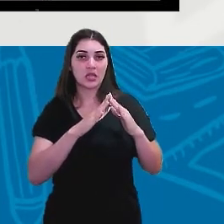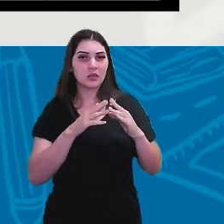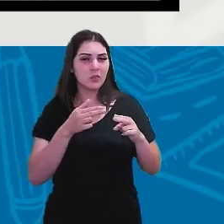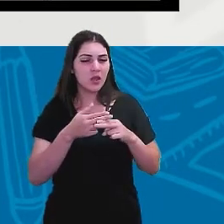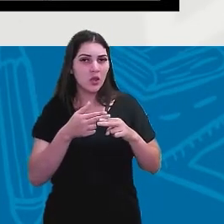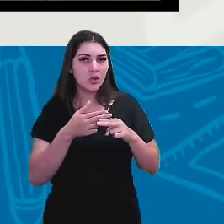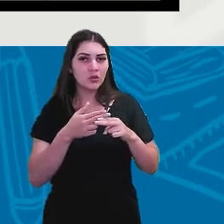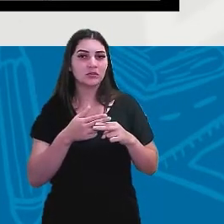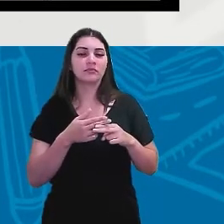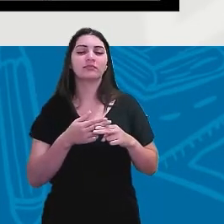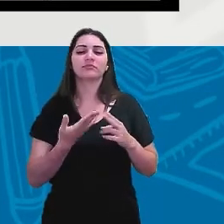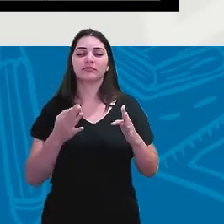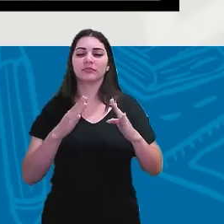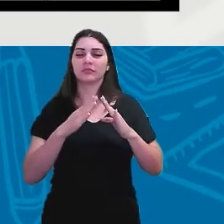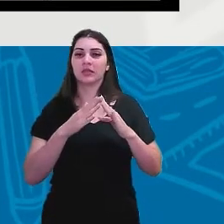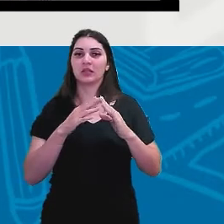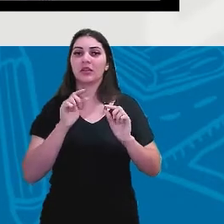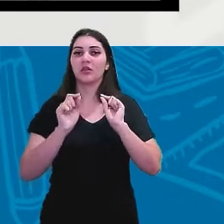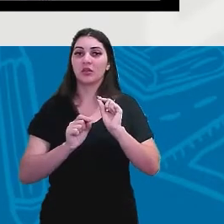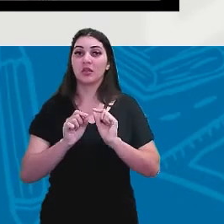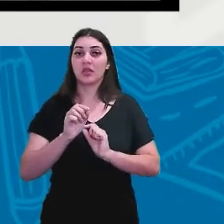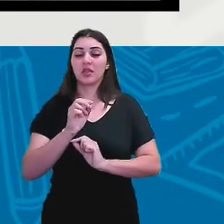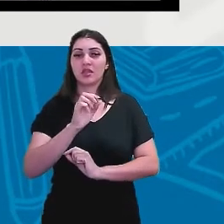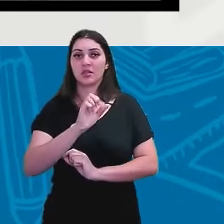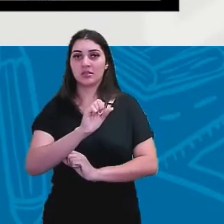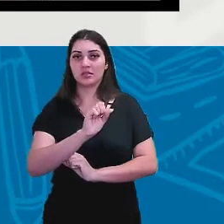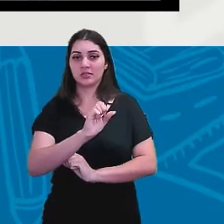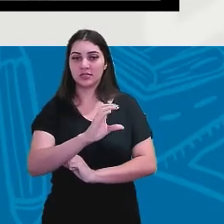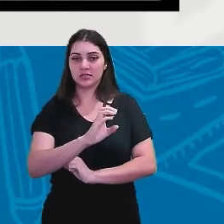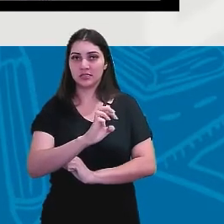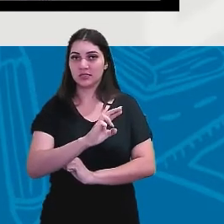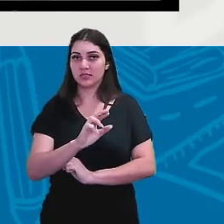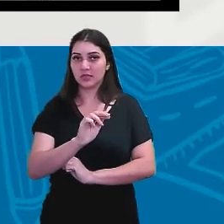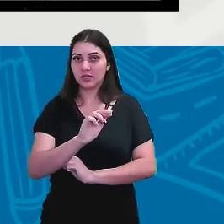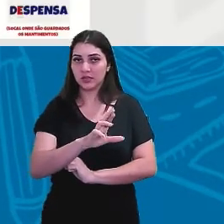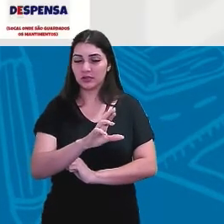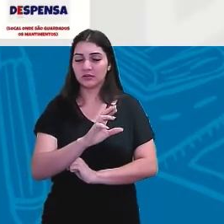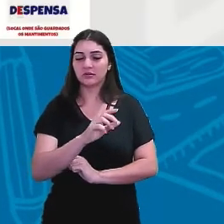é fechar. Então esse serrar será com a letra C.